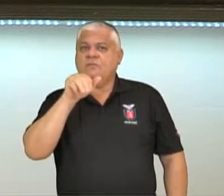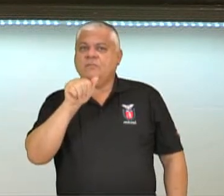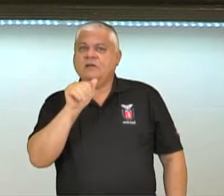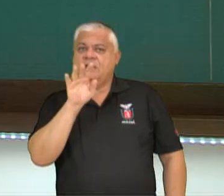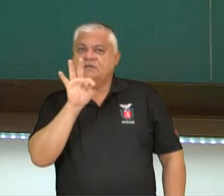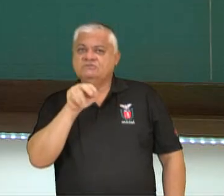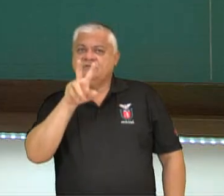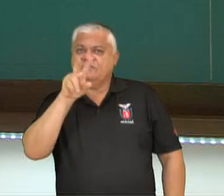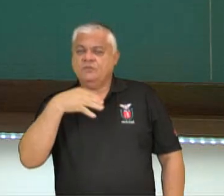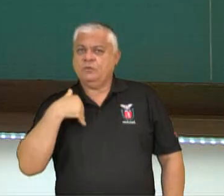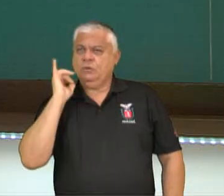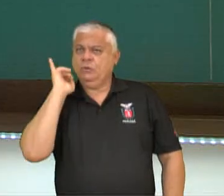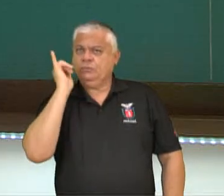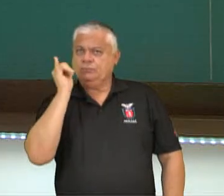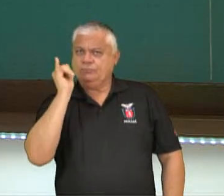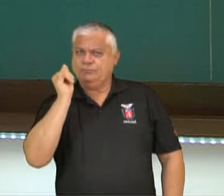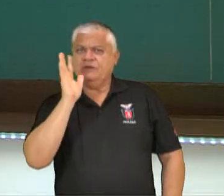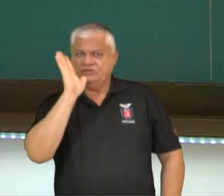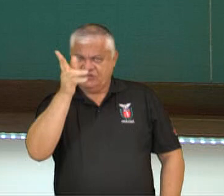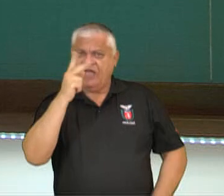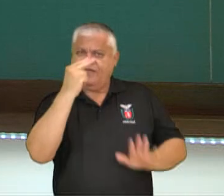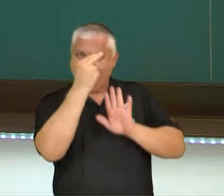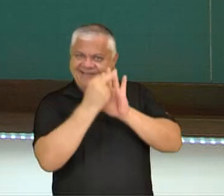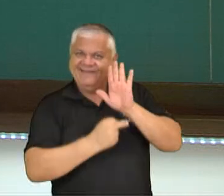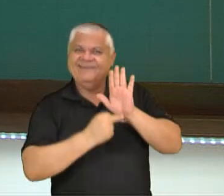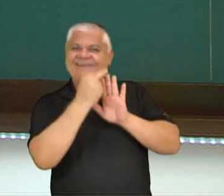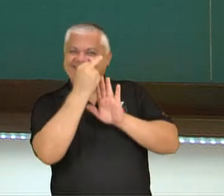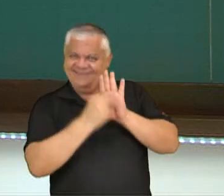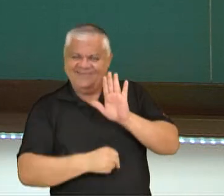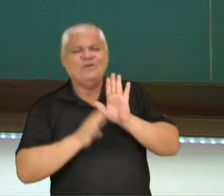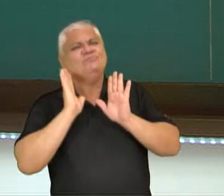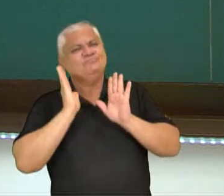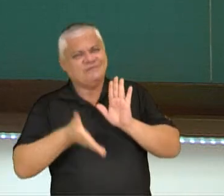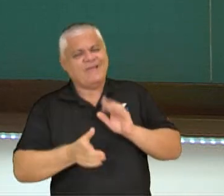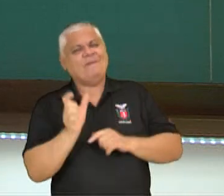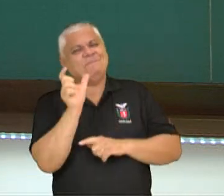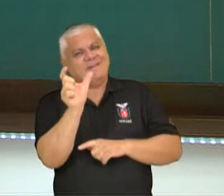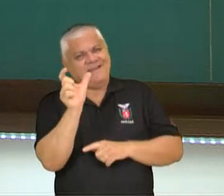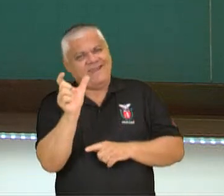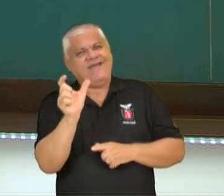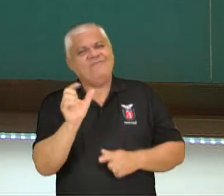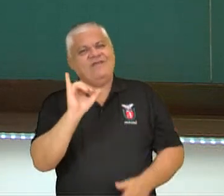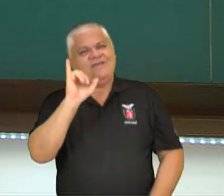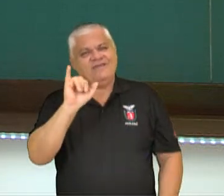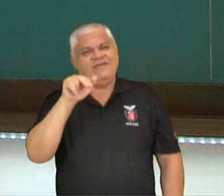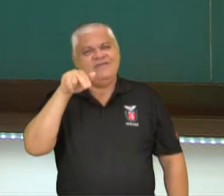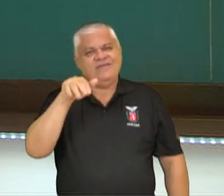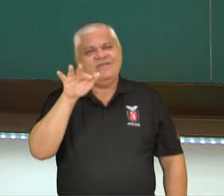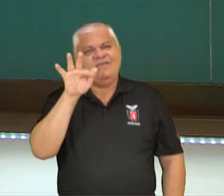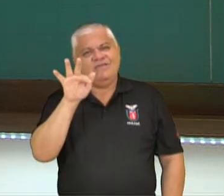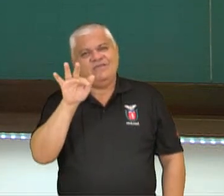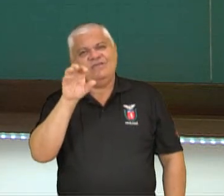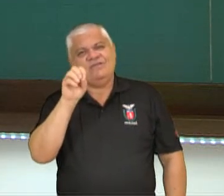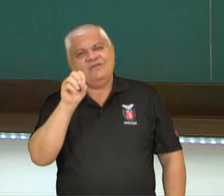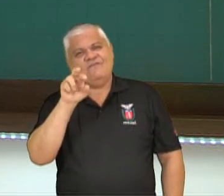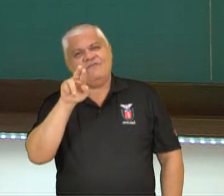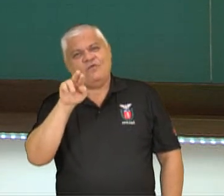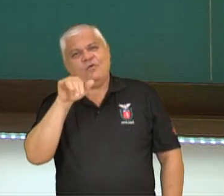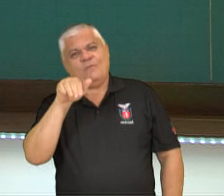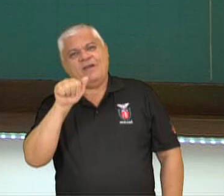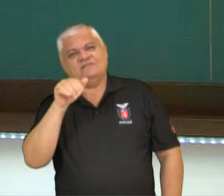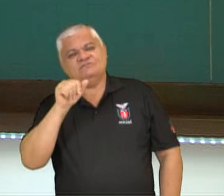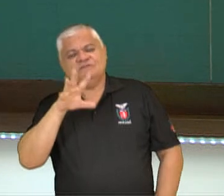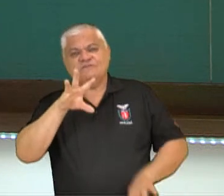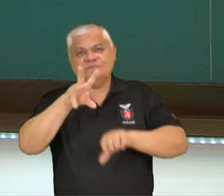já leram vários textos informativos que, como a própria palavra sugere, serve para que nós tenhamos informações